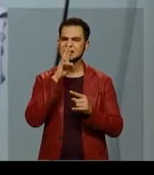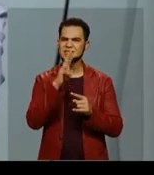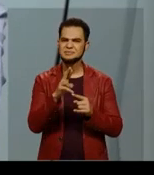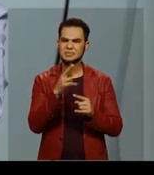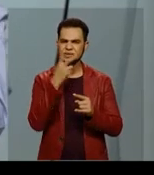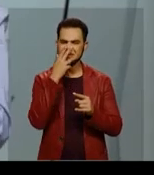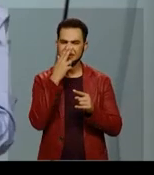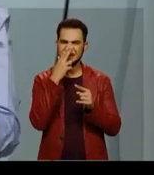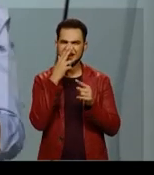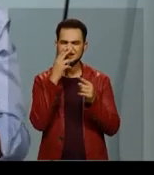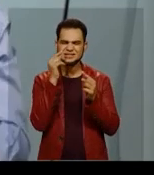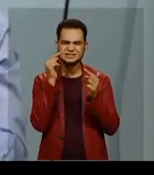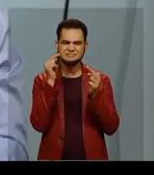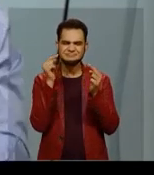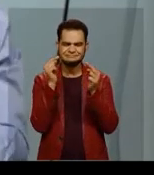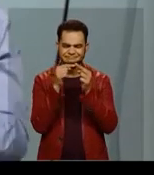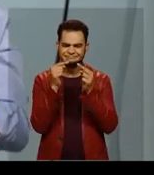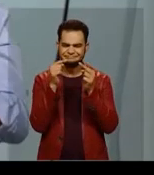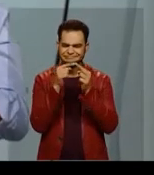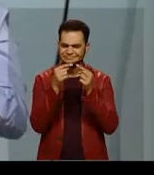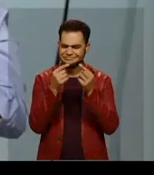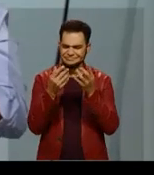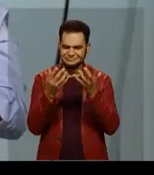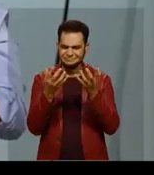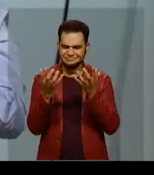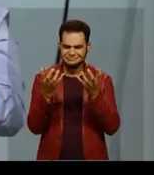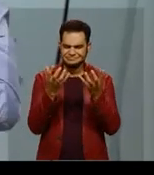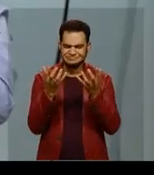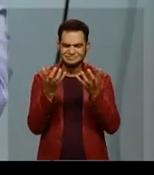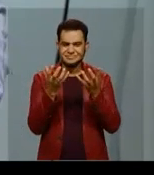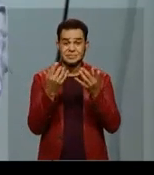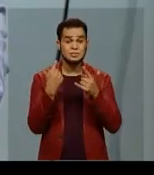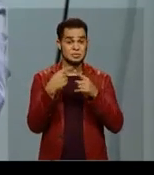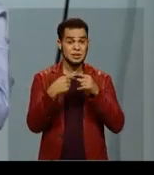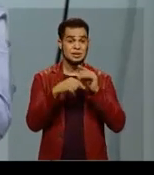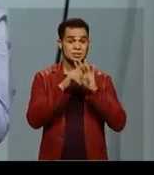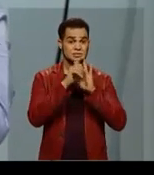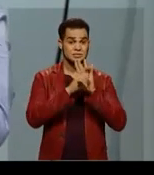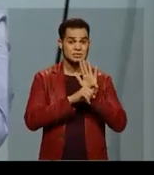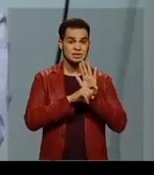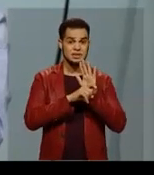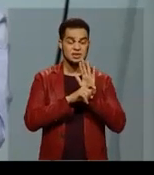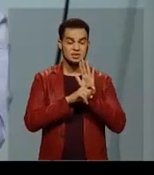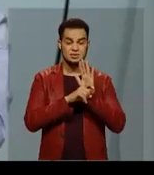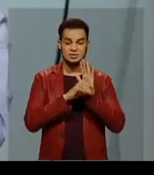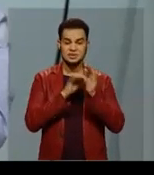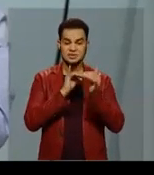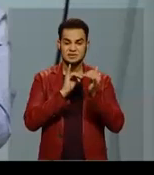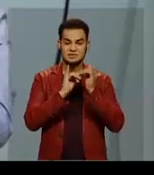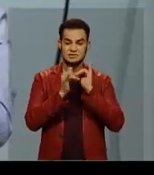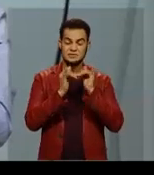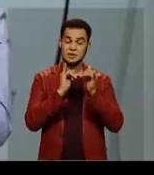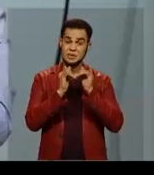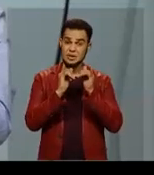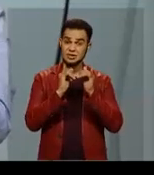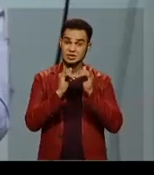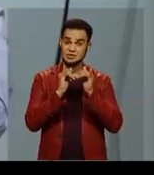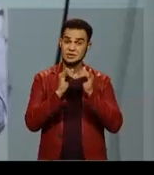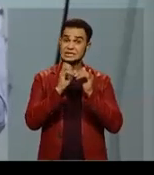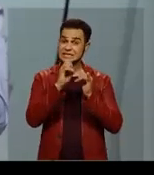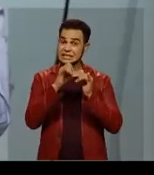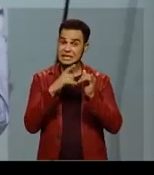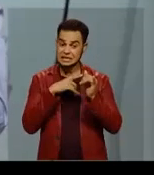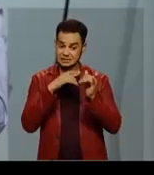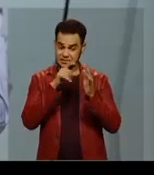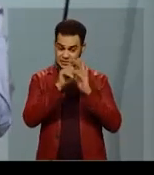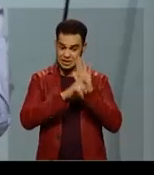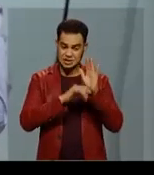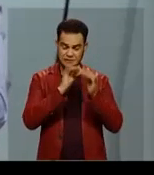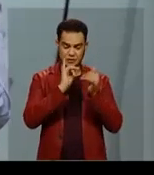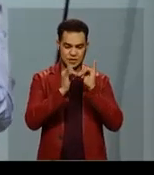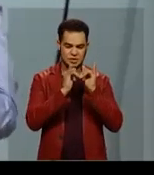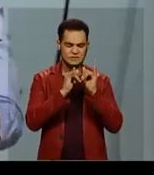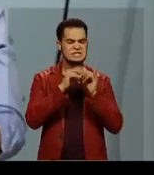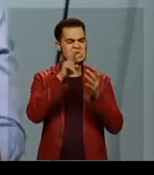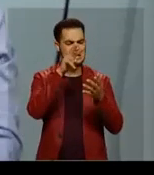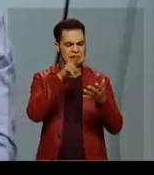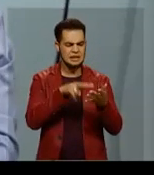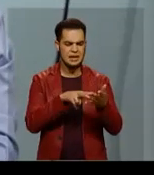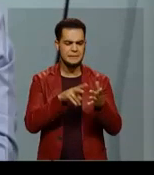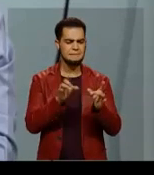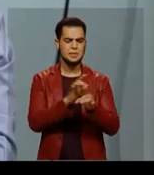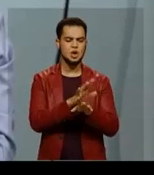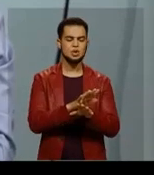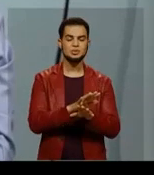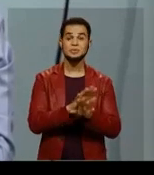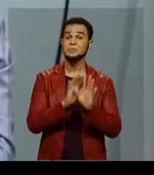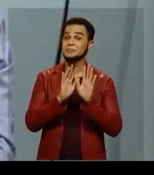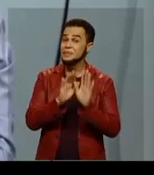muito difícil. Porque um texto informativo, você está lá, acabou, não tem muita dúvida. a charge, o cartoon, ela